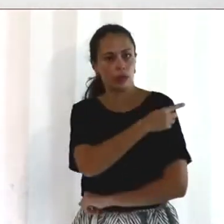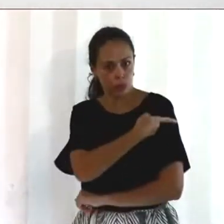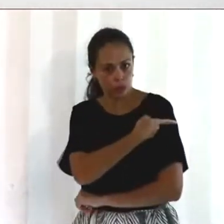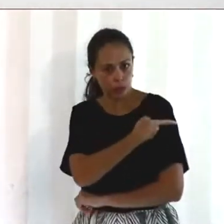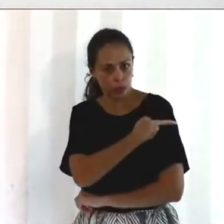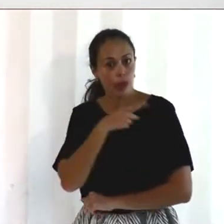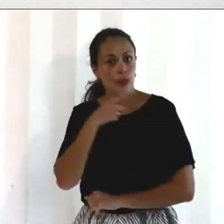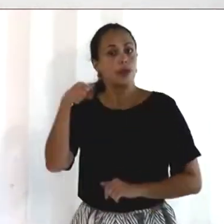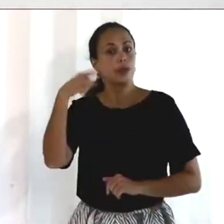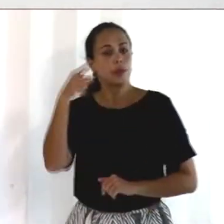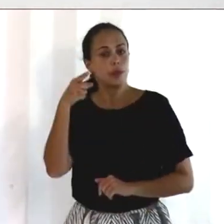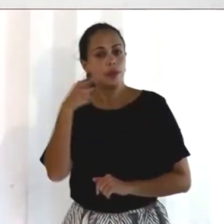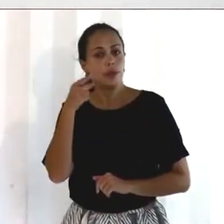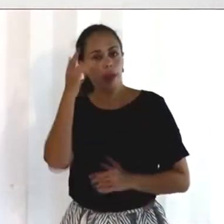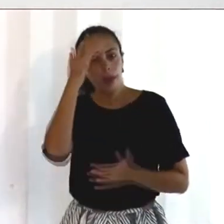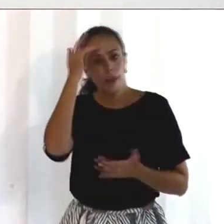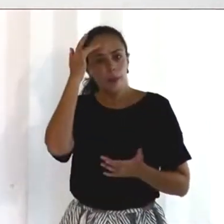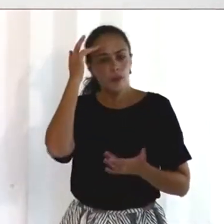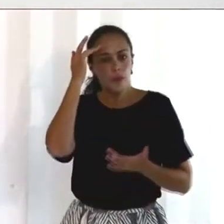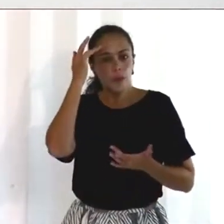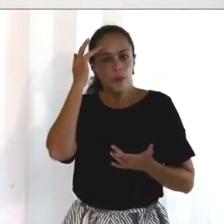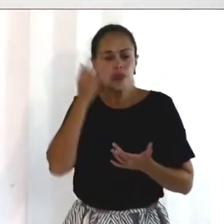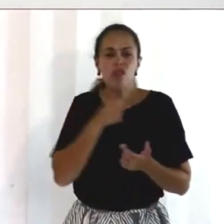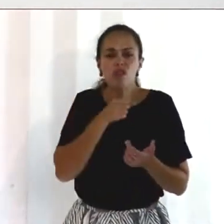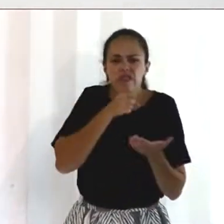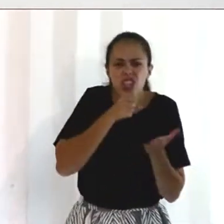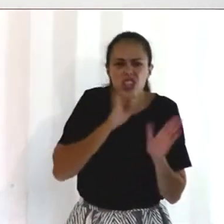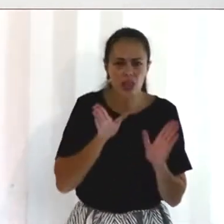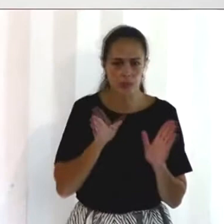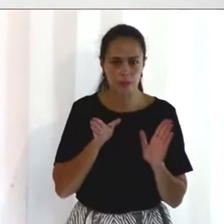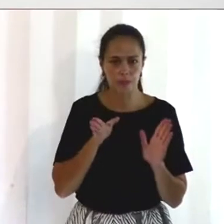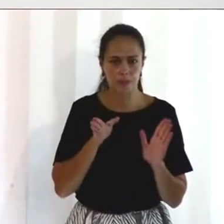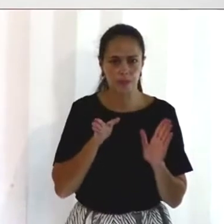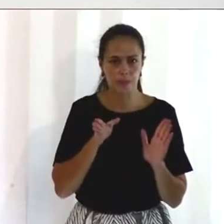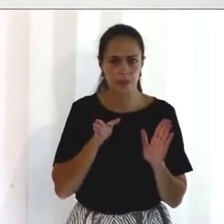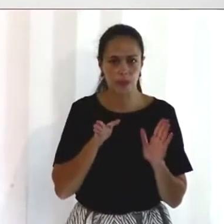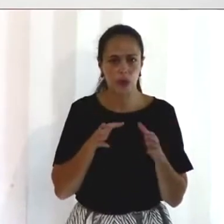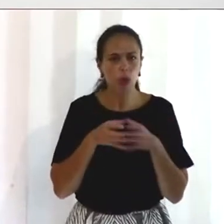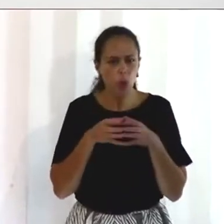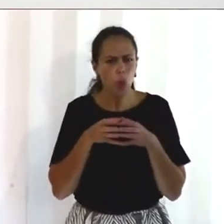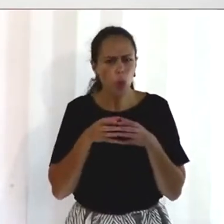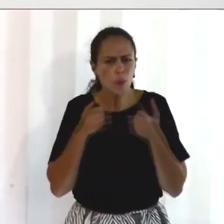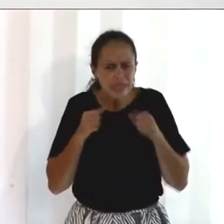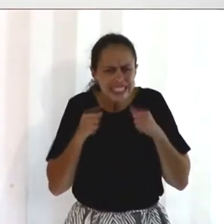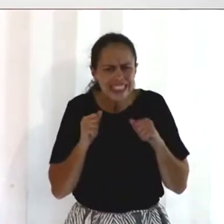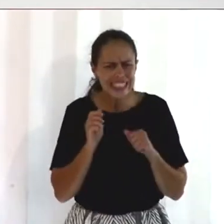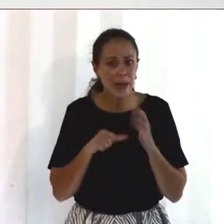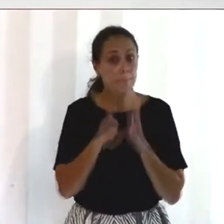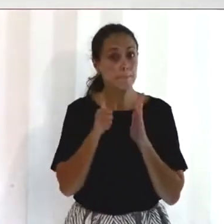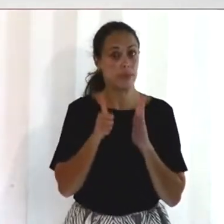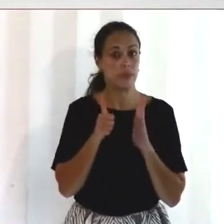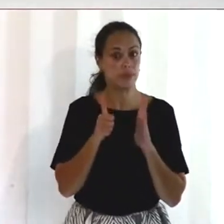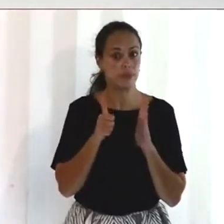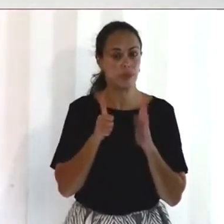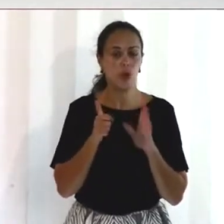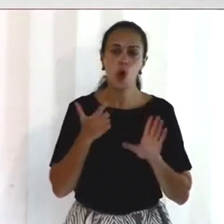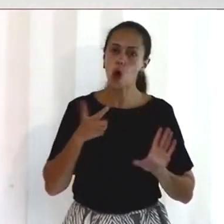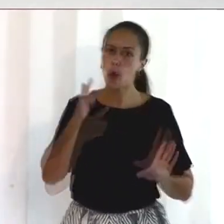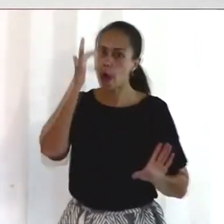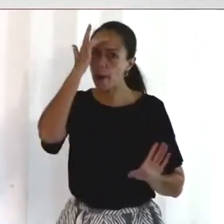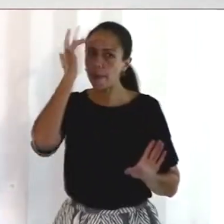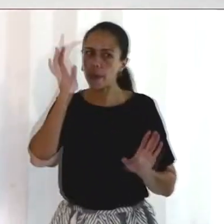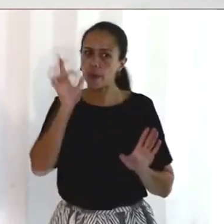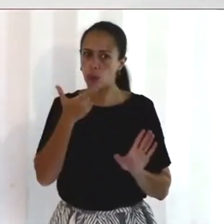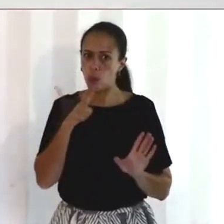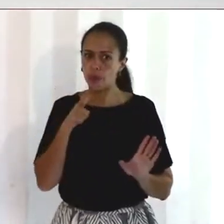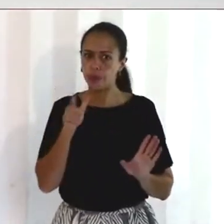saúde, ouviram, mas entenderam? Provavelmente não. Então, as denúncias